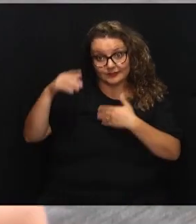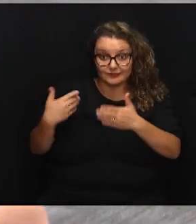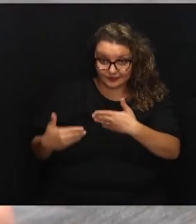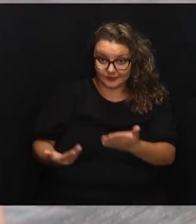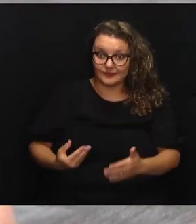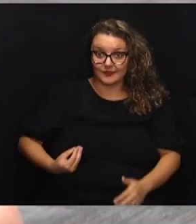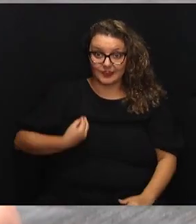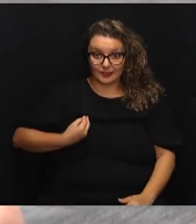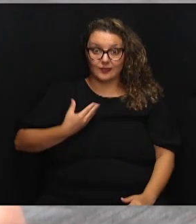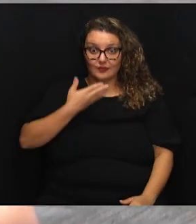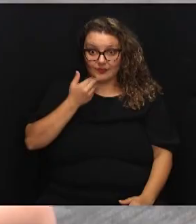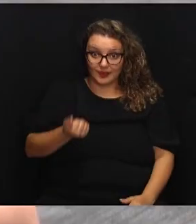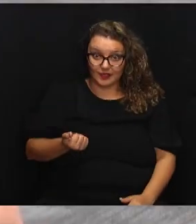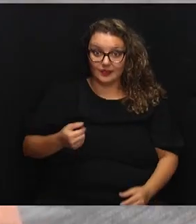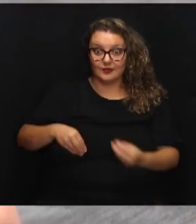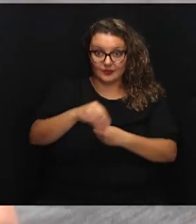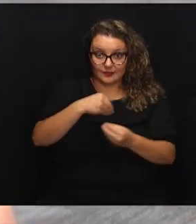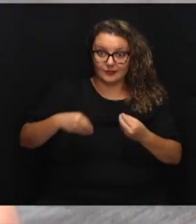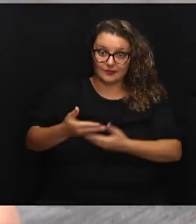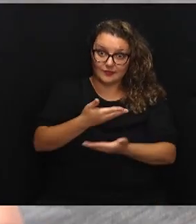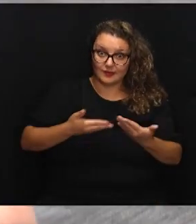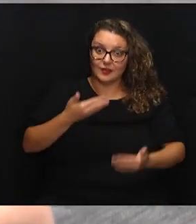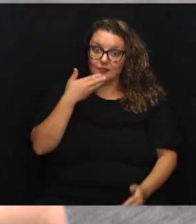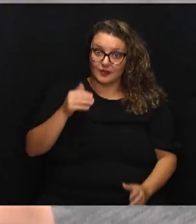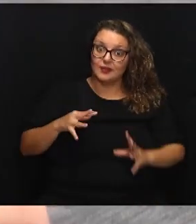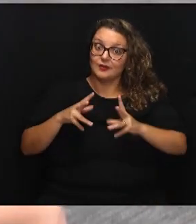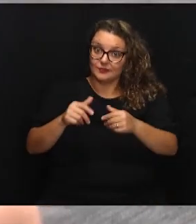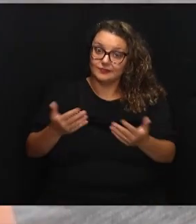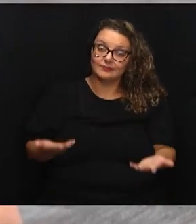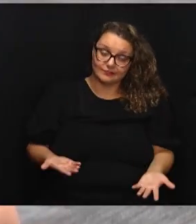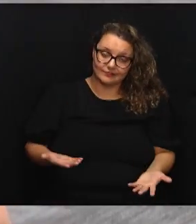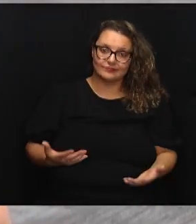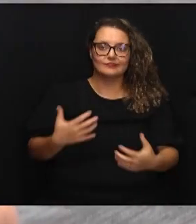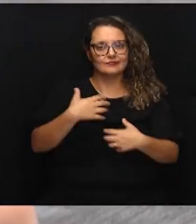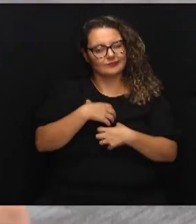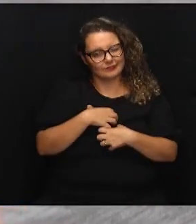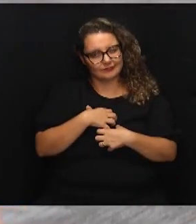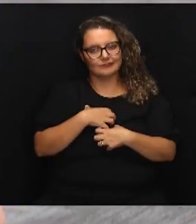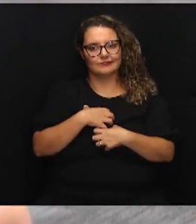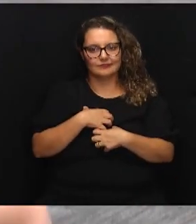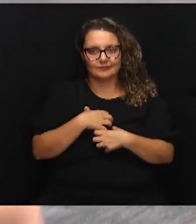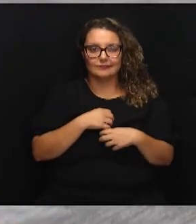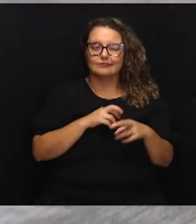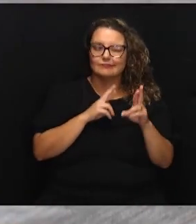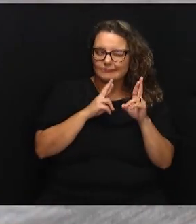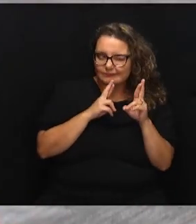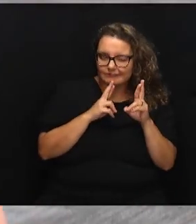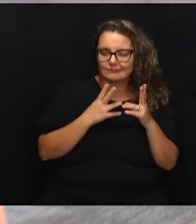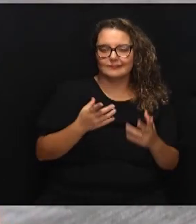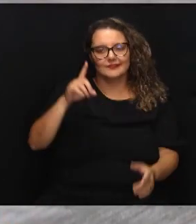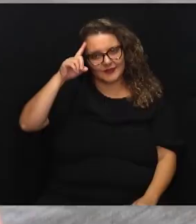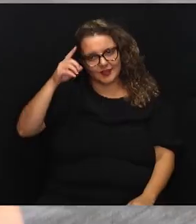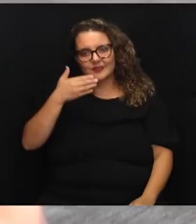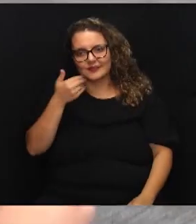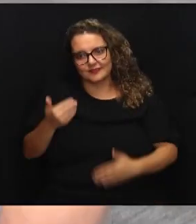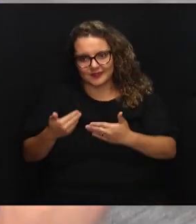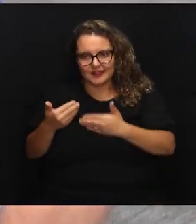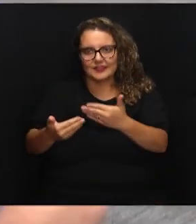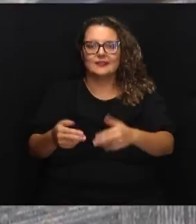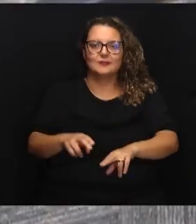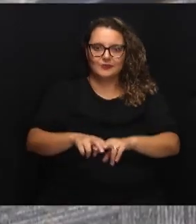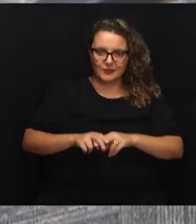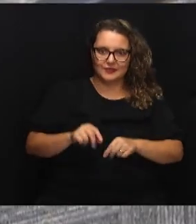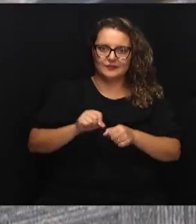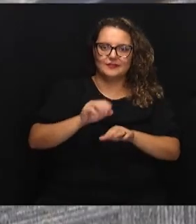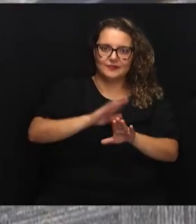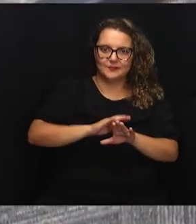melhor ele for, quanto mais gente tiver envolvida, melhor para todos. Então, eu sinto uma pontinha de esperança, né? De dias melhores, por isso que a gente faz essa